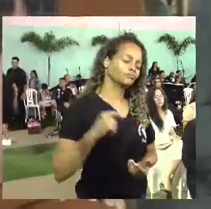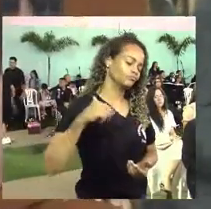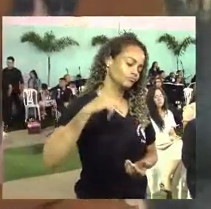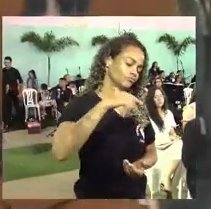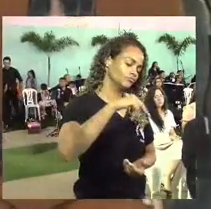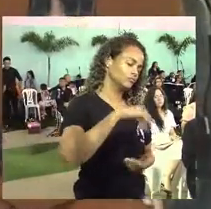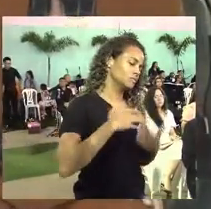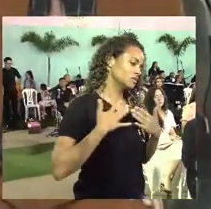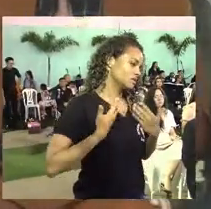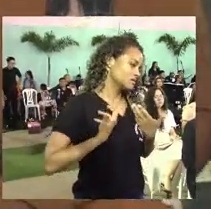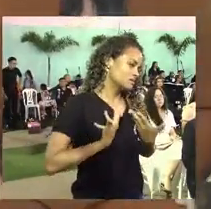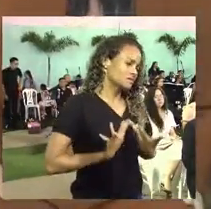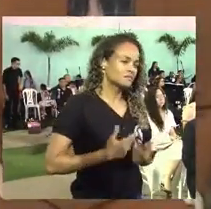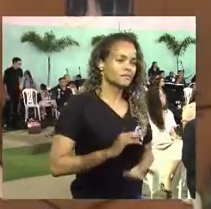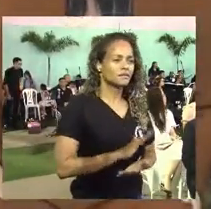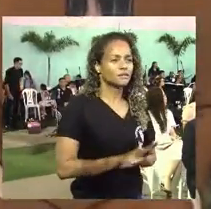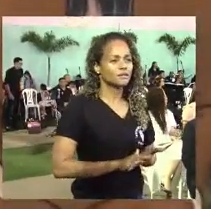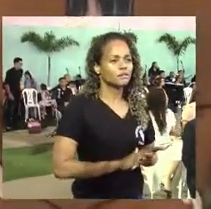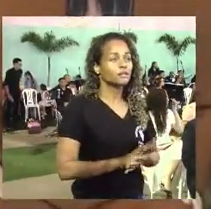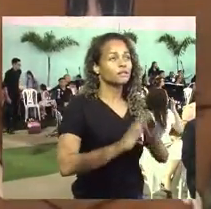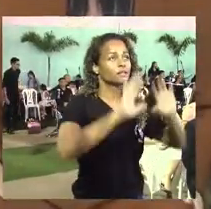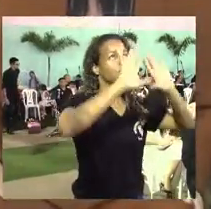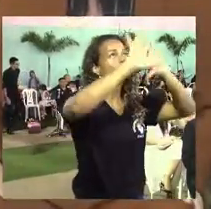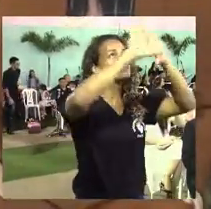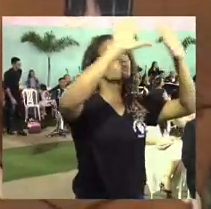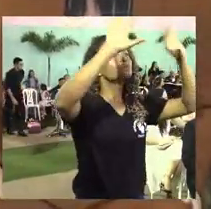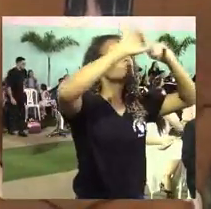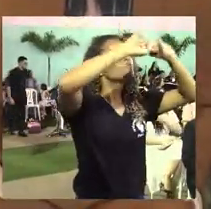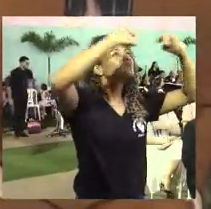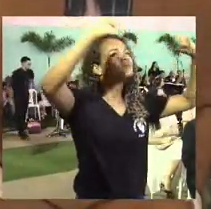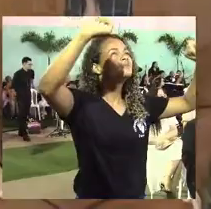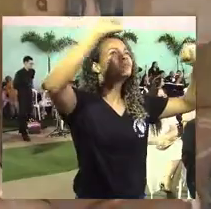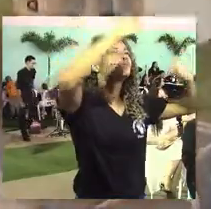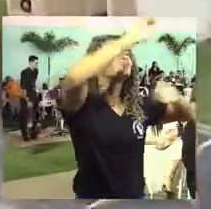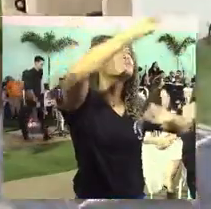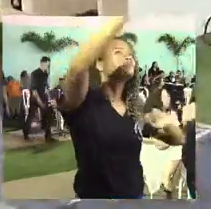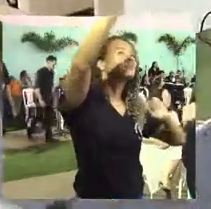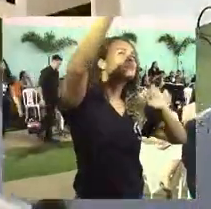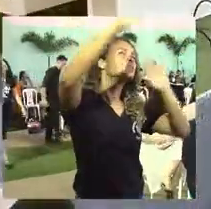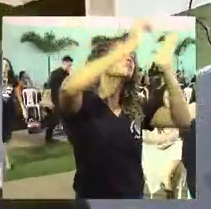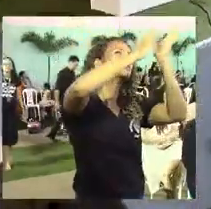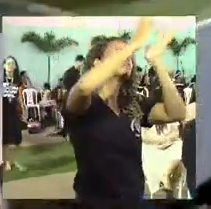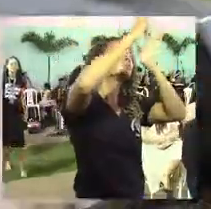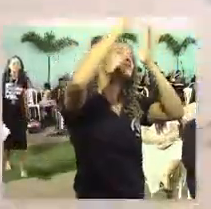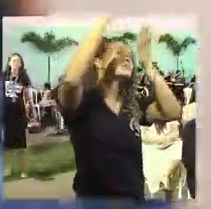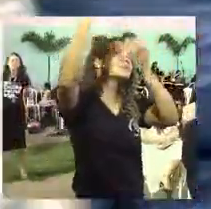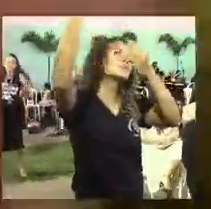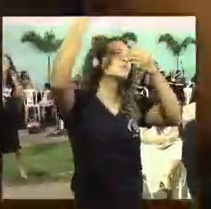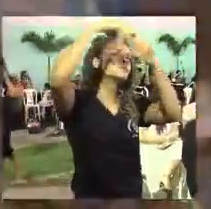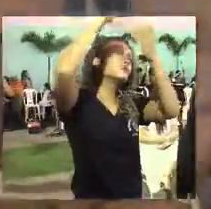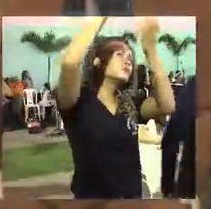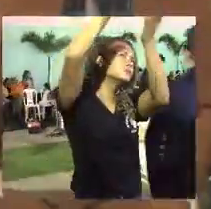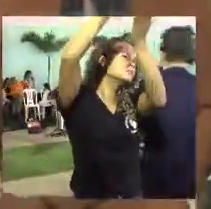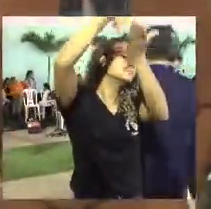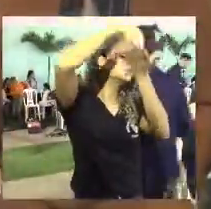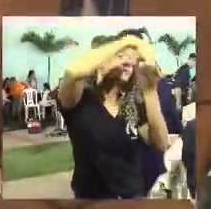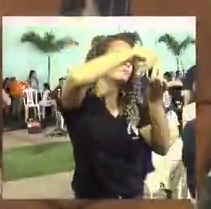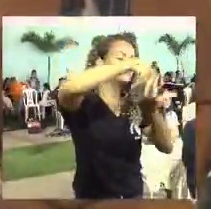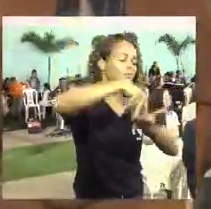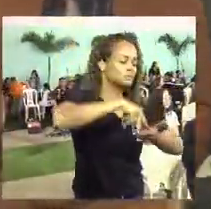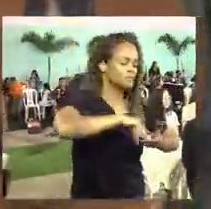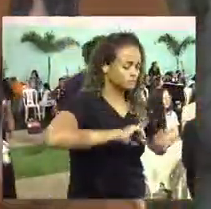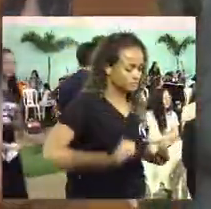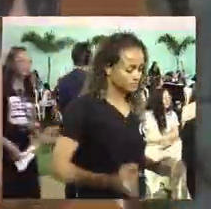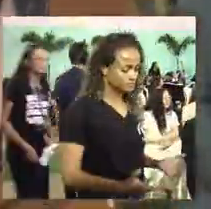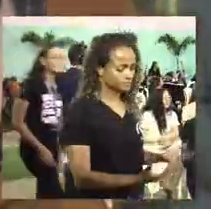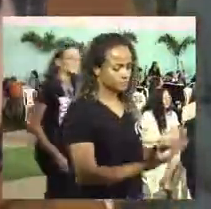se fatigarão O Céu Vai Se Abrir Jesus vai voltar e a glória de Deus vai descer para arrebatar